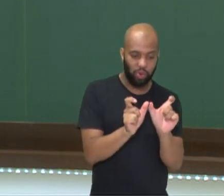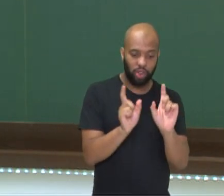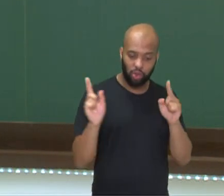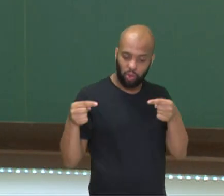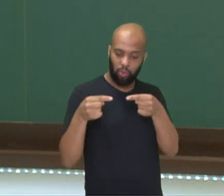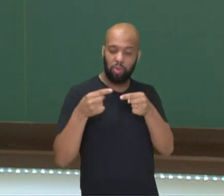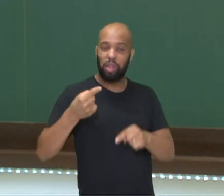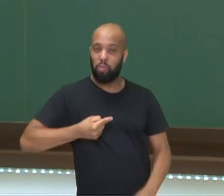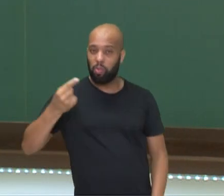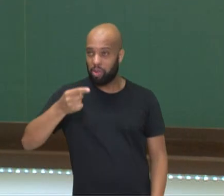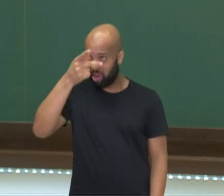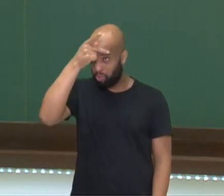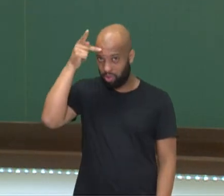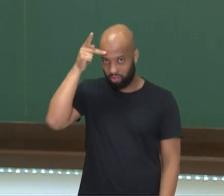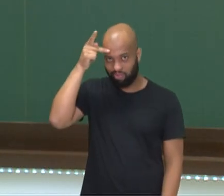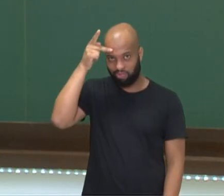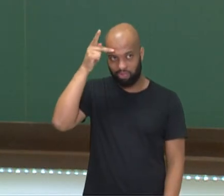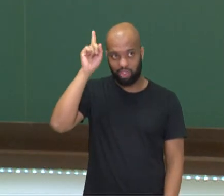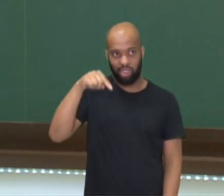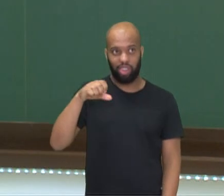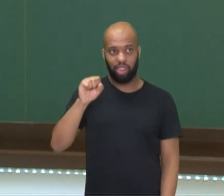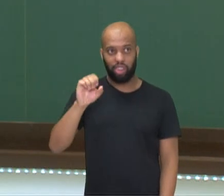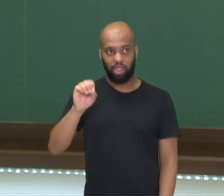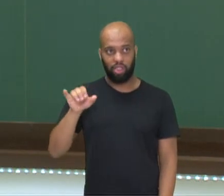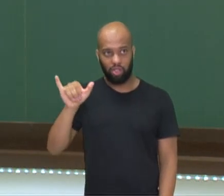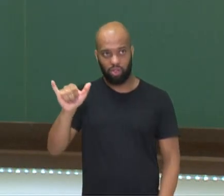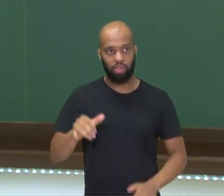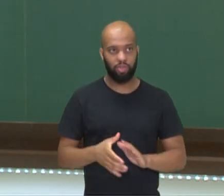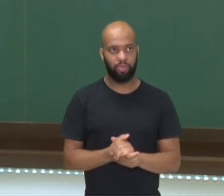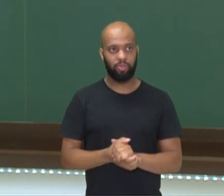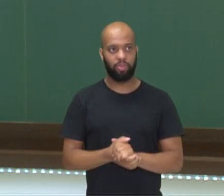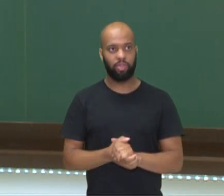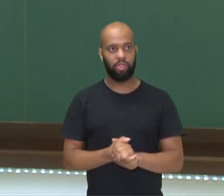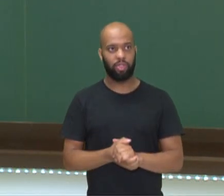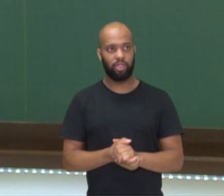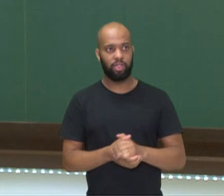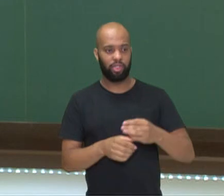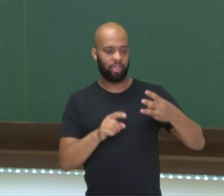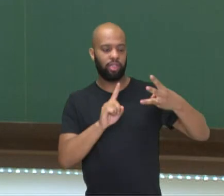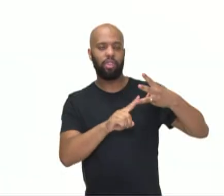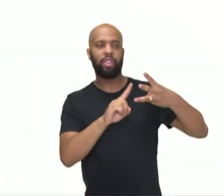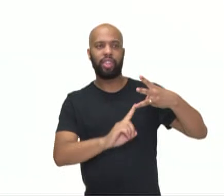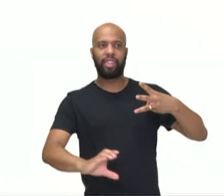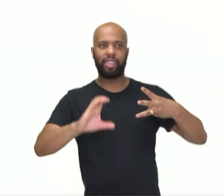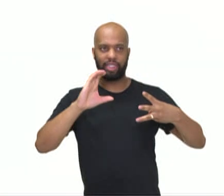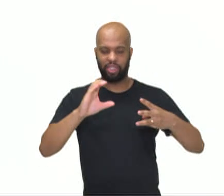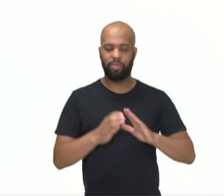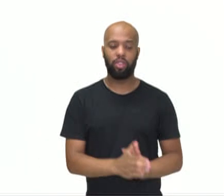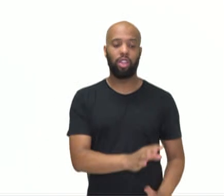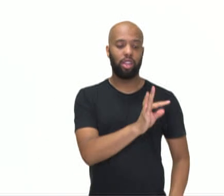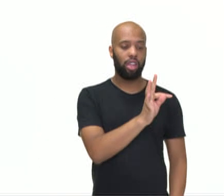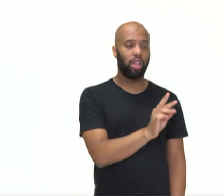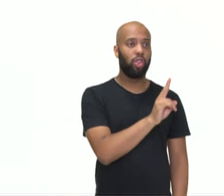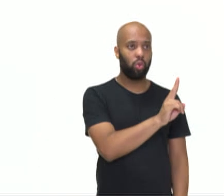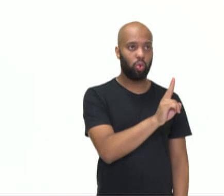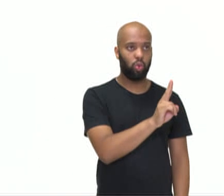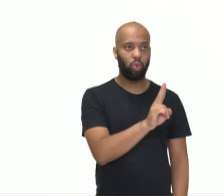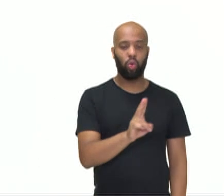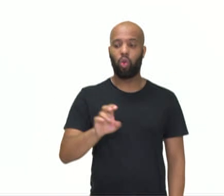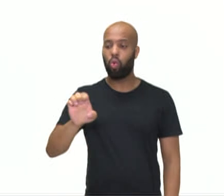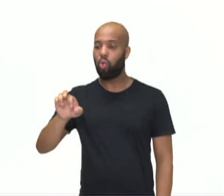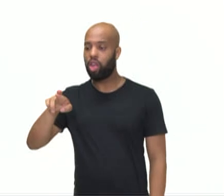primeira pessoa do discurso. Opa! Na letra C, tu